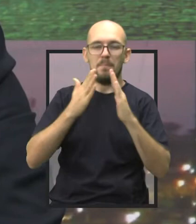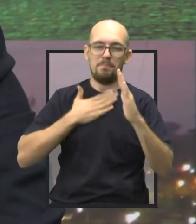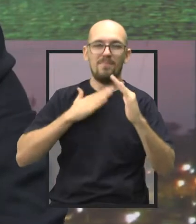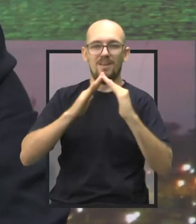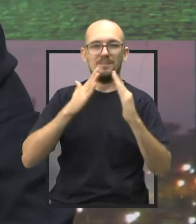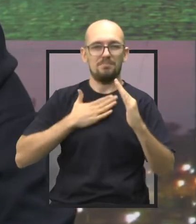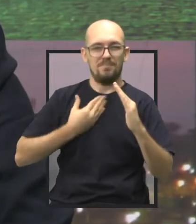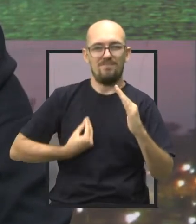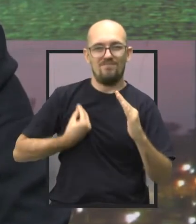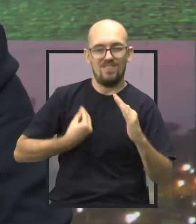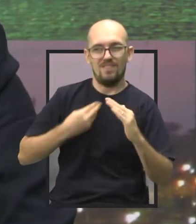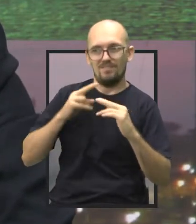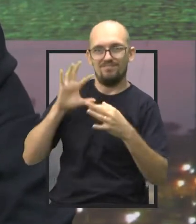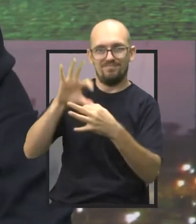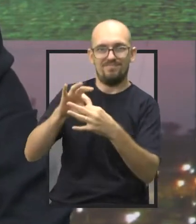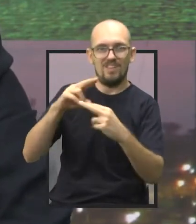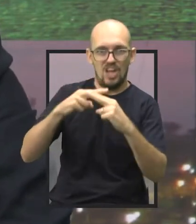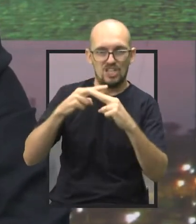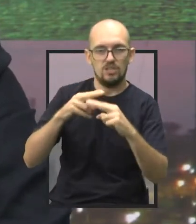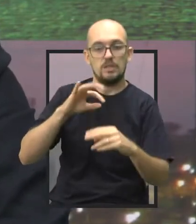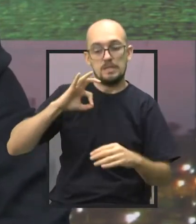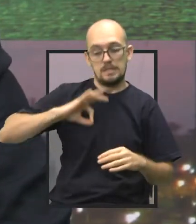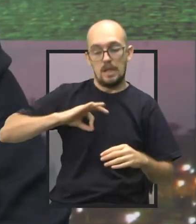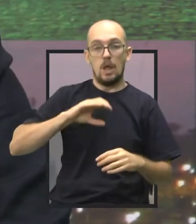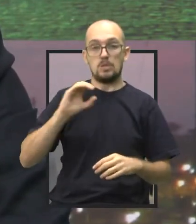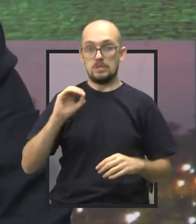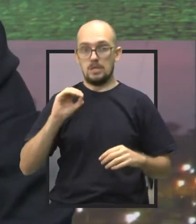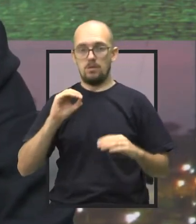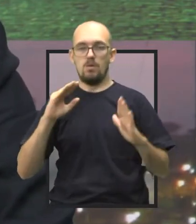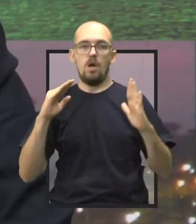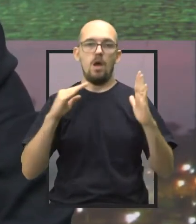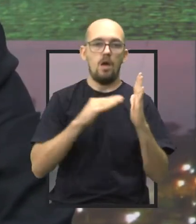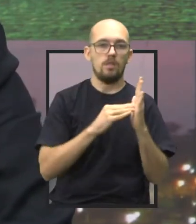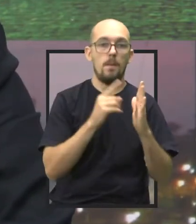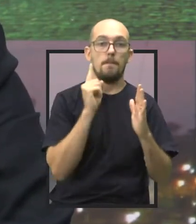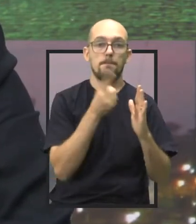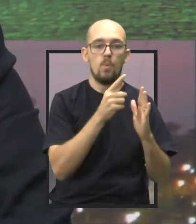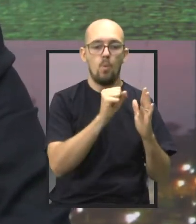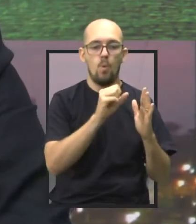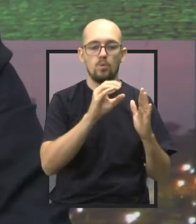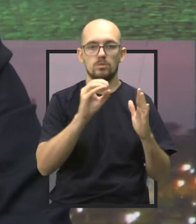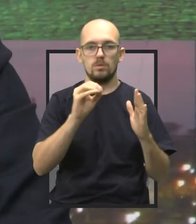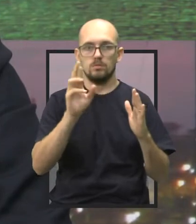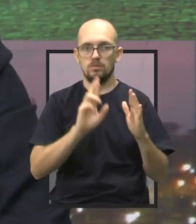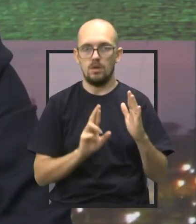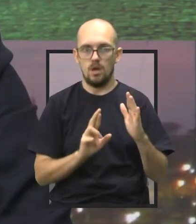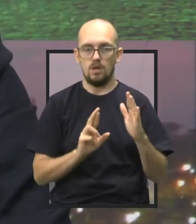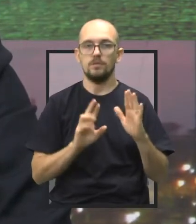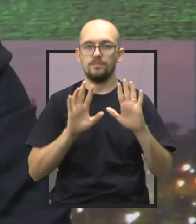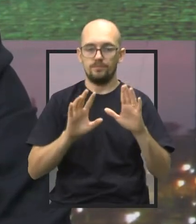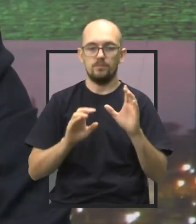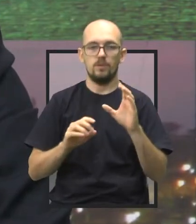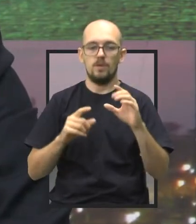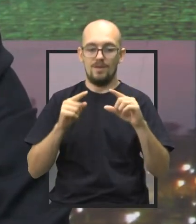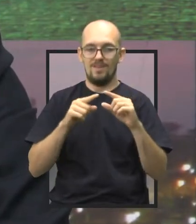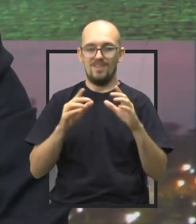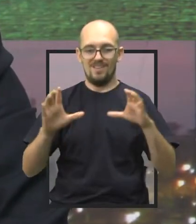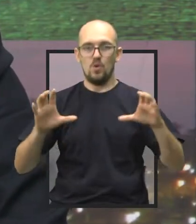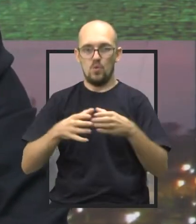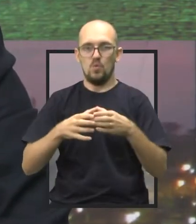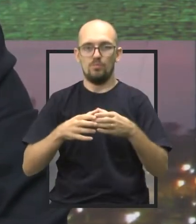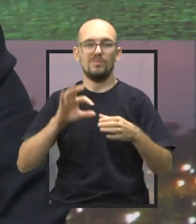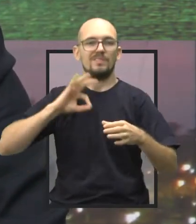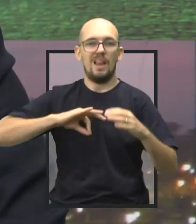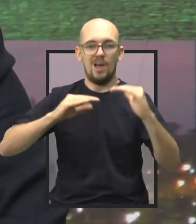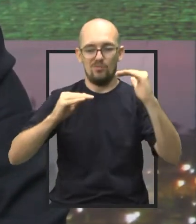propriamente dito, onde a pessoa ganha de 0 a R$ 1.800, o fomento do governo federal de